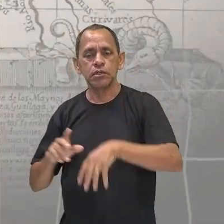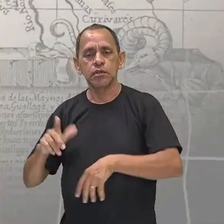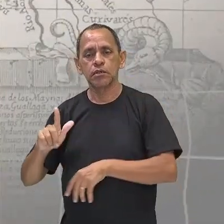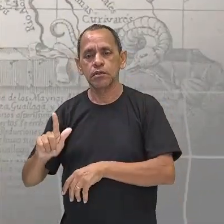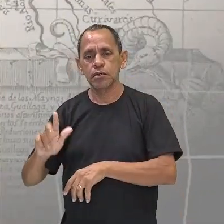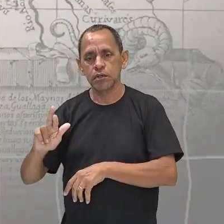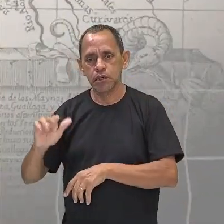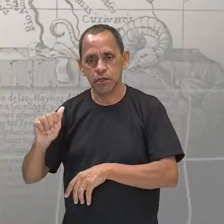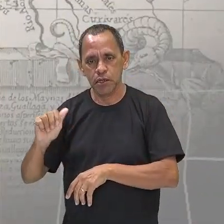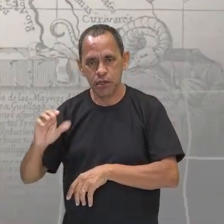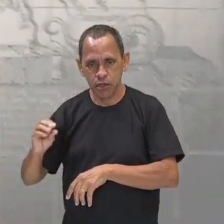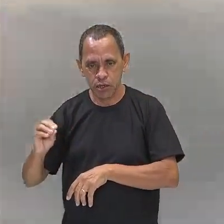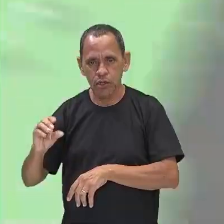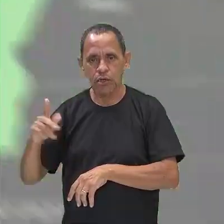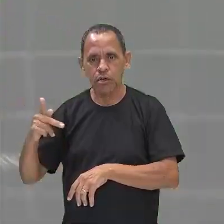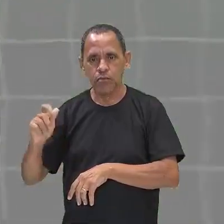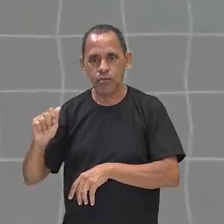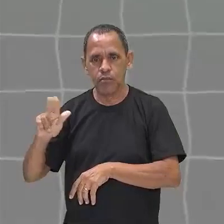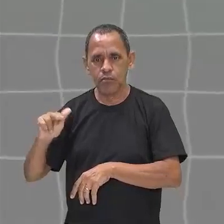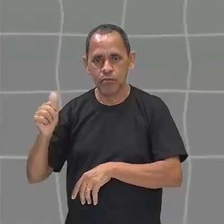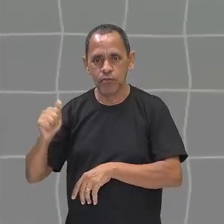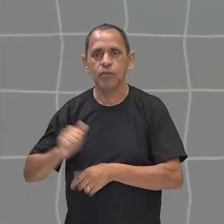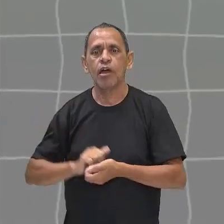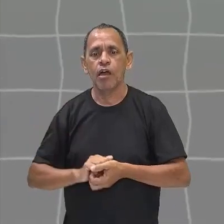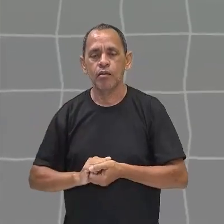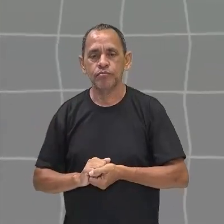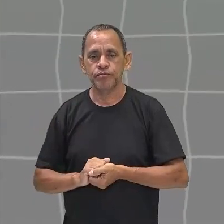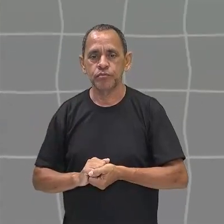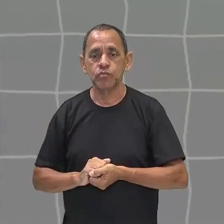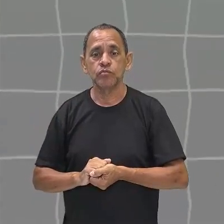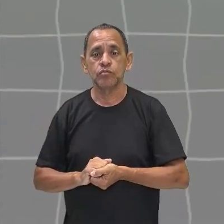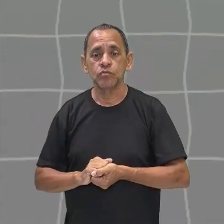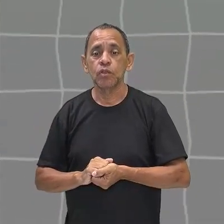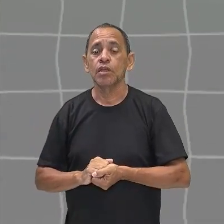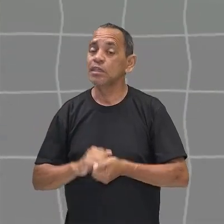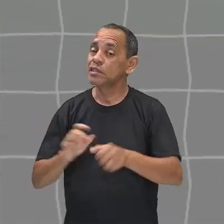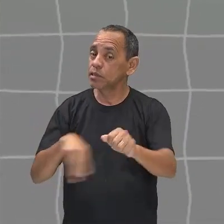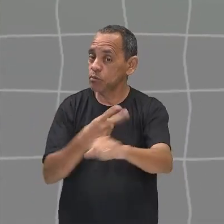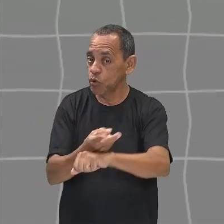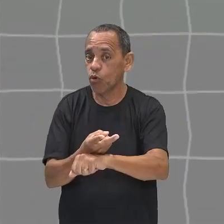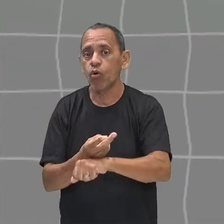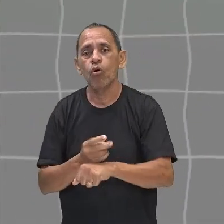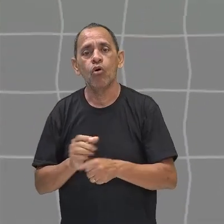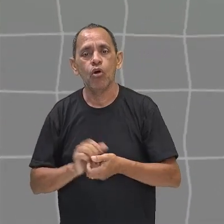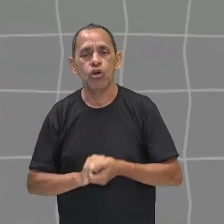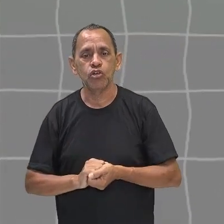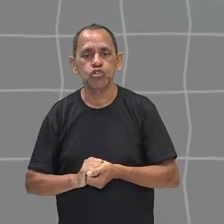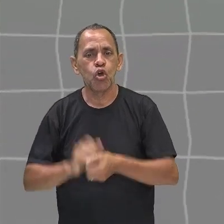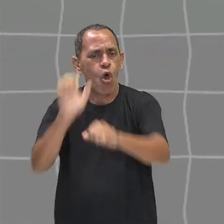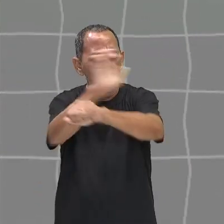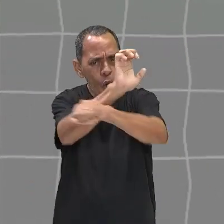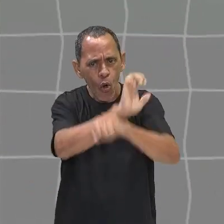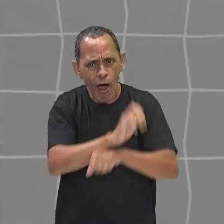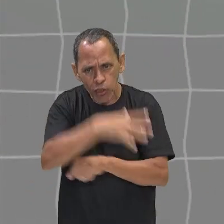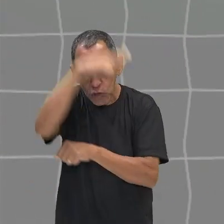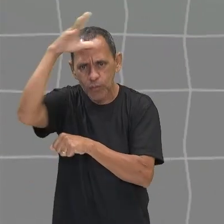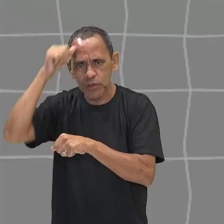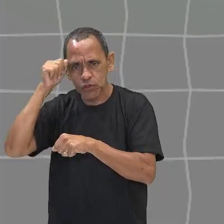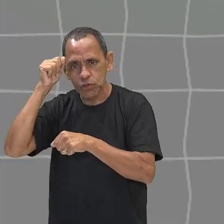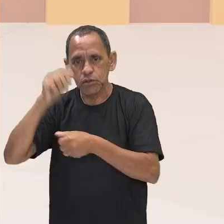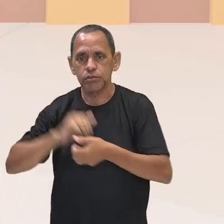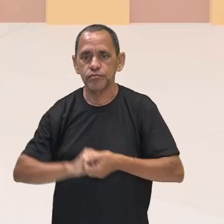tornar a província do Amazonas e, posteriormente, o nosso grandioso estado do Amazonas.